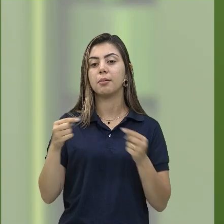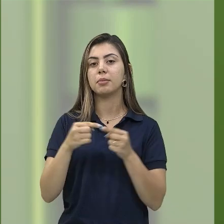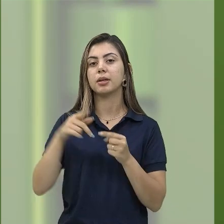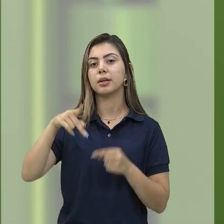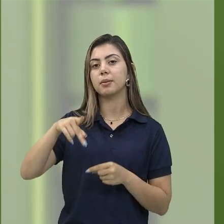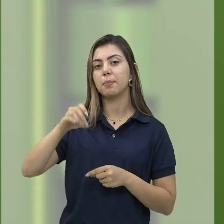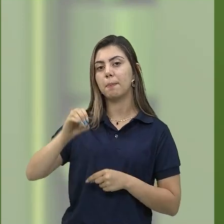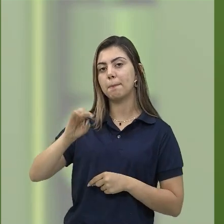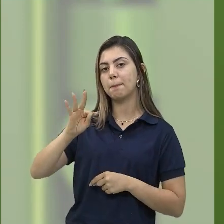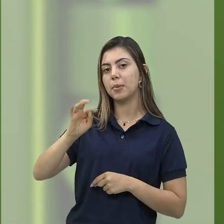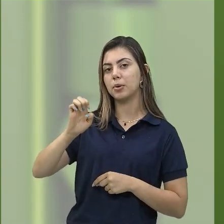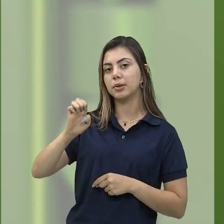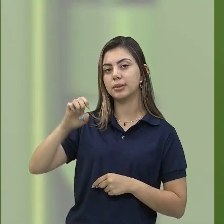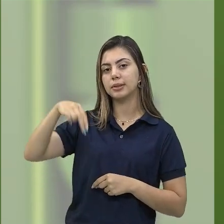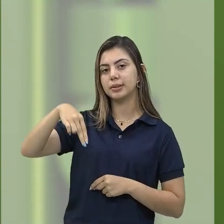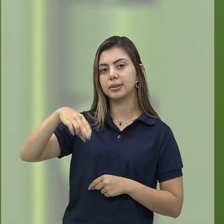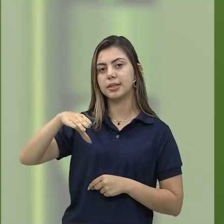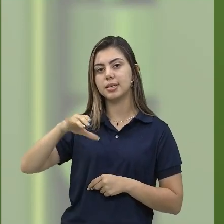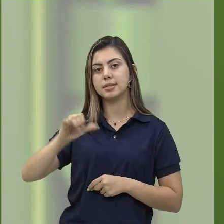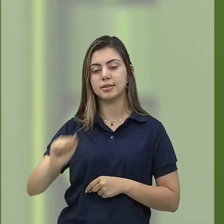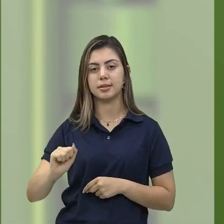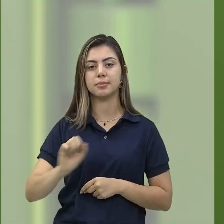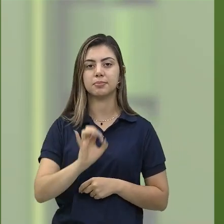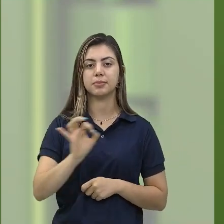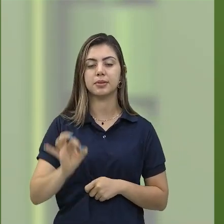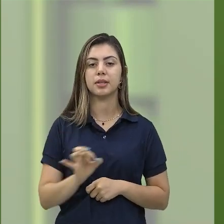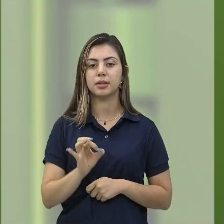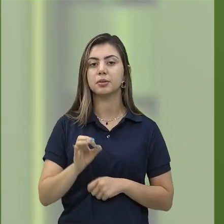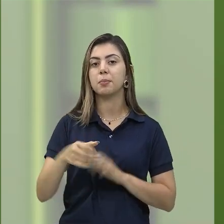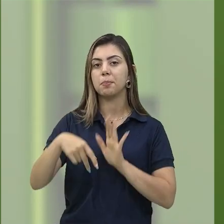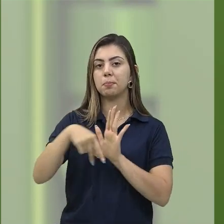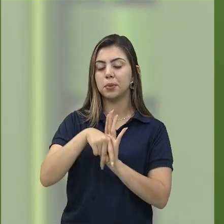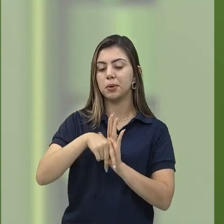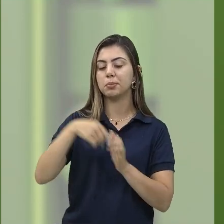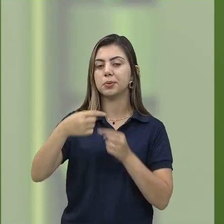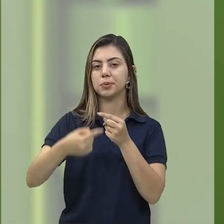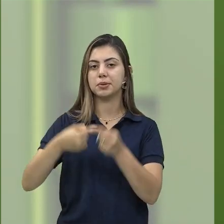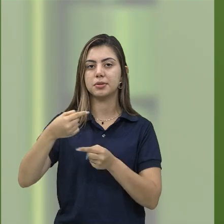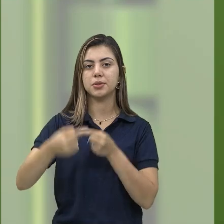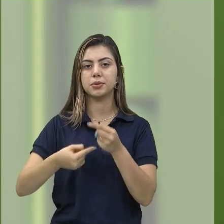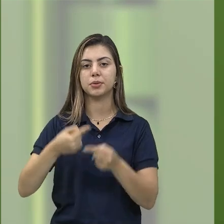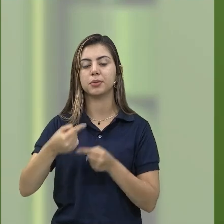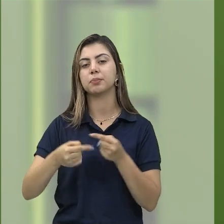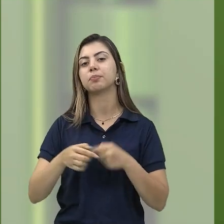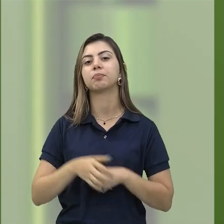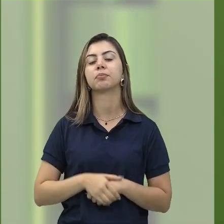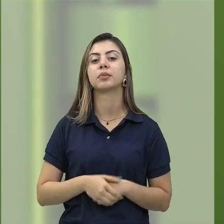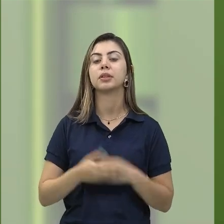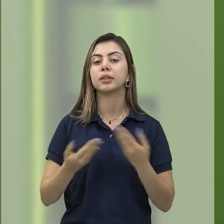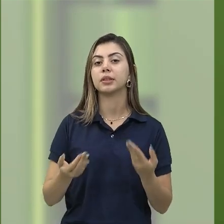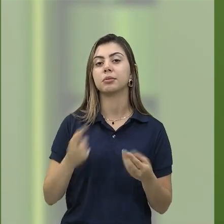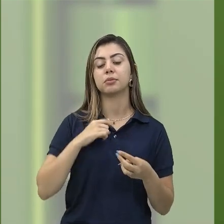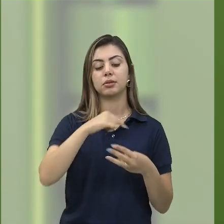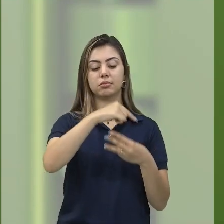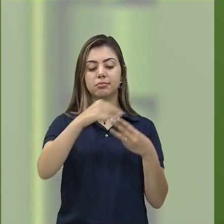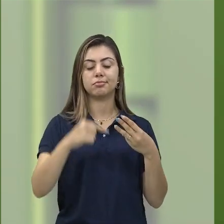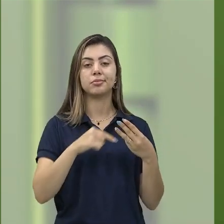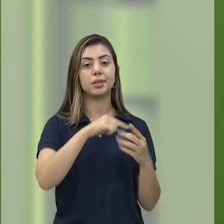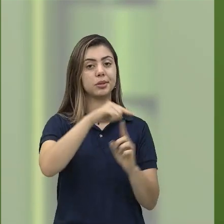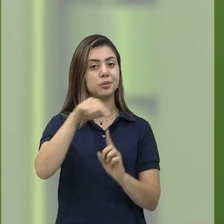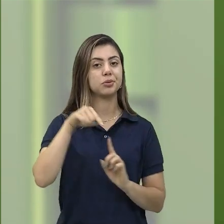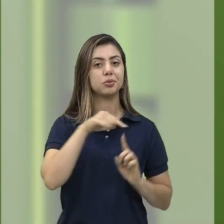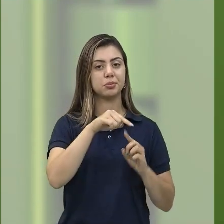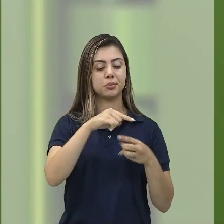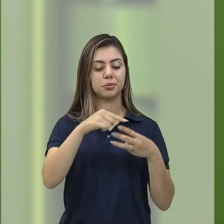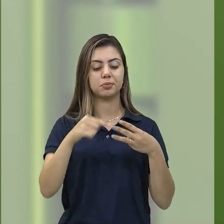Vamos falar agora da potência dos resistores. Então eu vou ter aí, pessoal, três tipos de potência. Eu vou